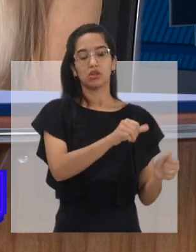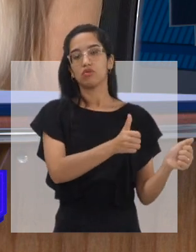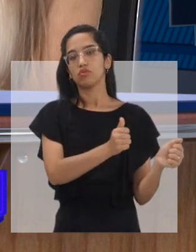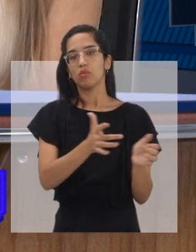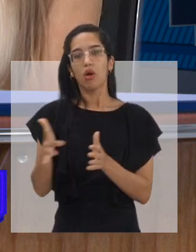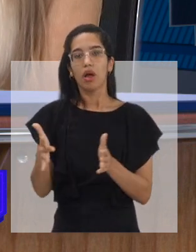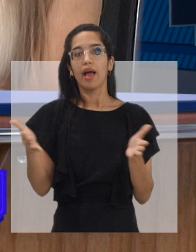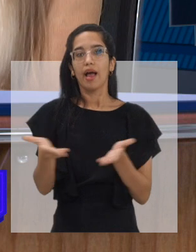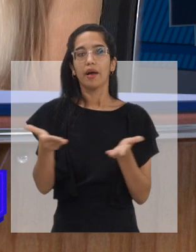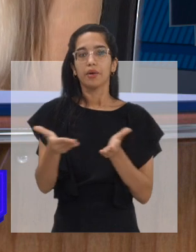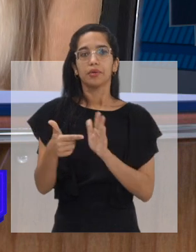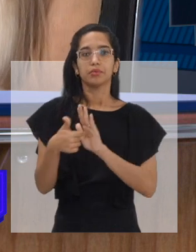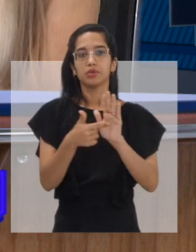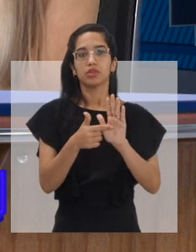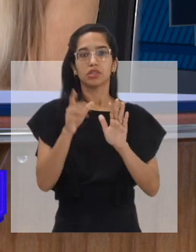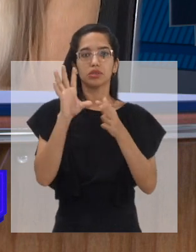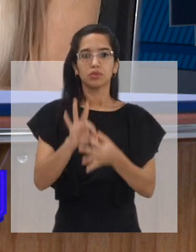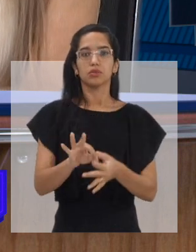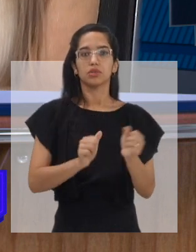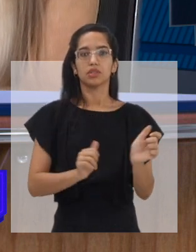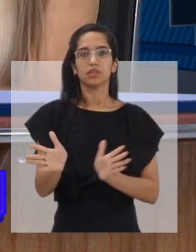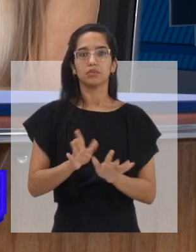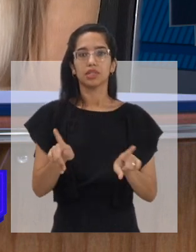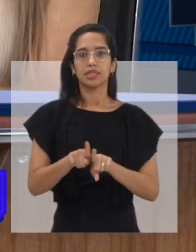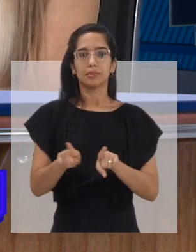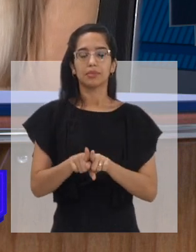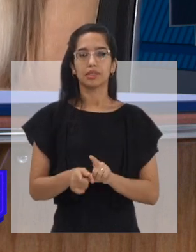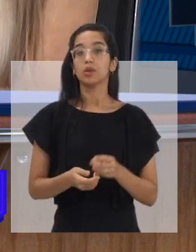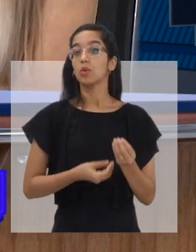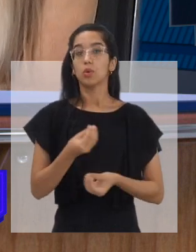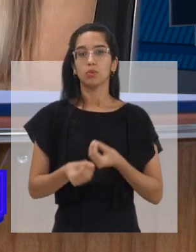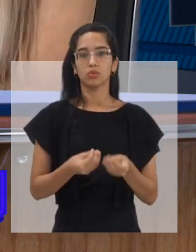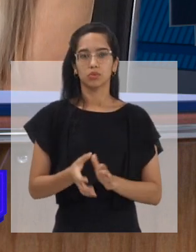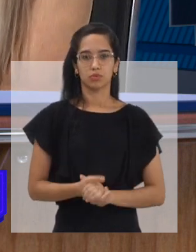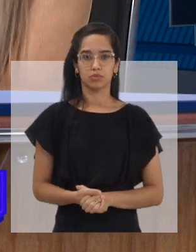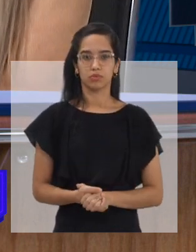da acessibilidade, né? Sim. De que forma? É verdade.